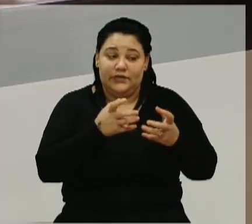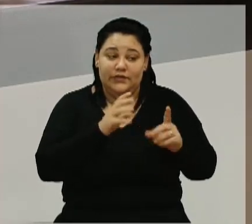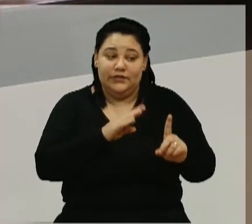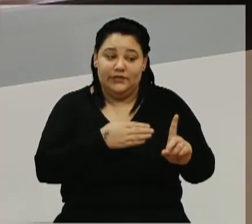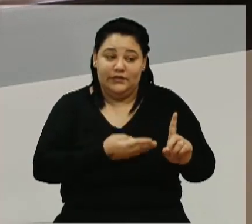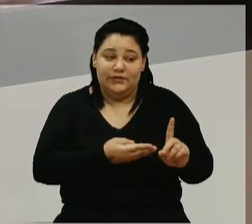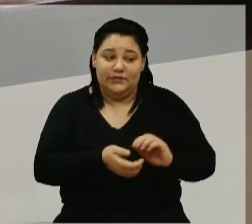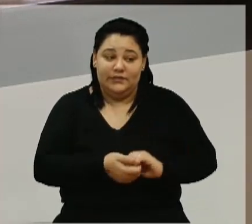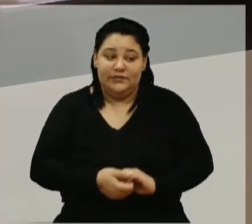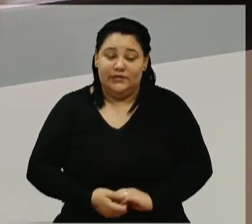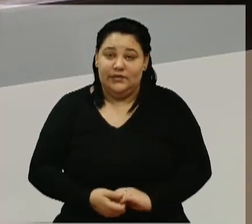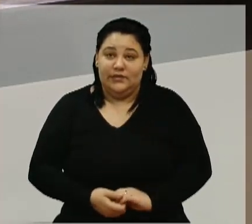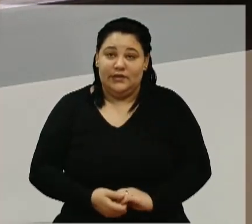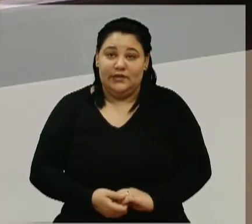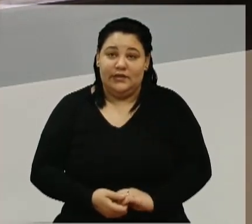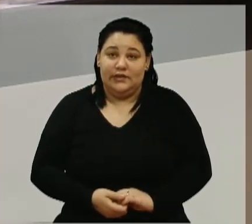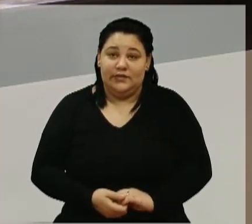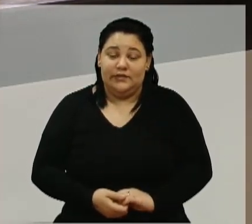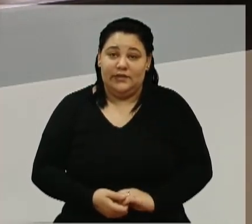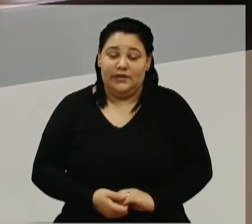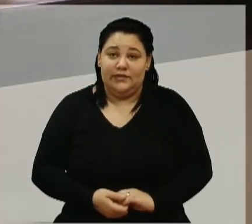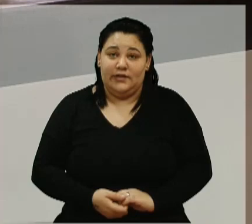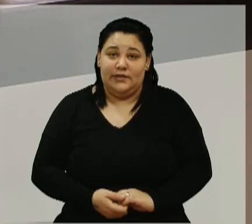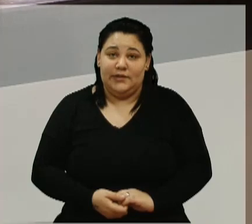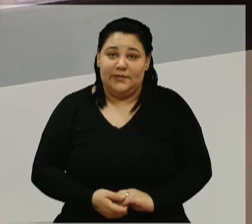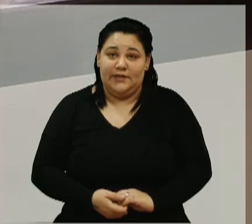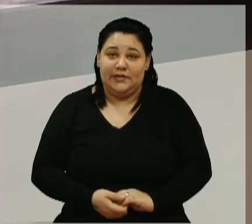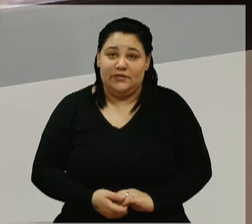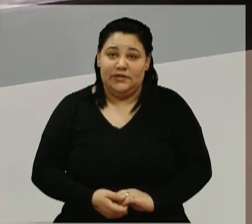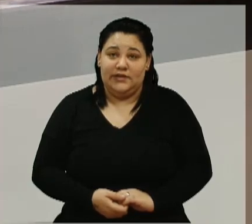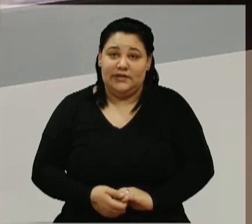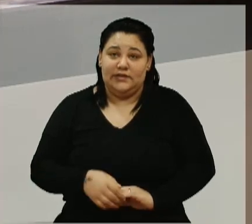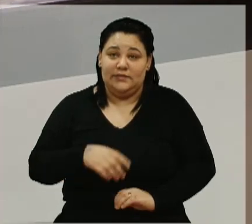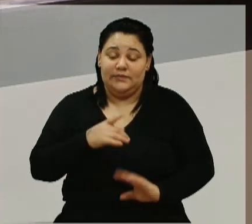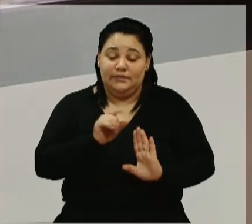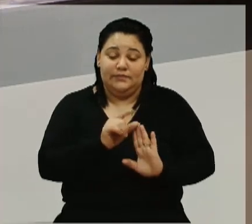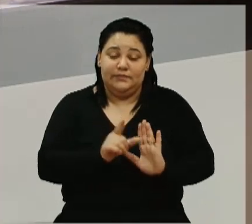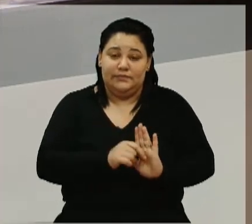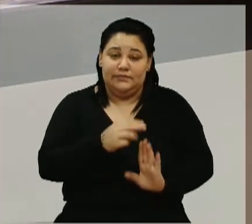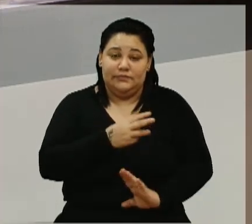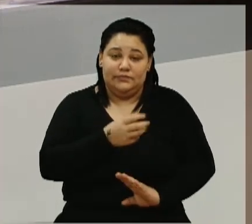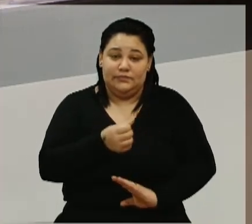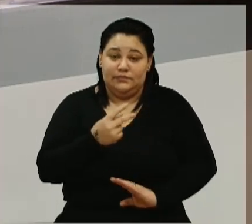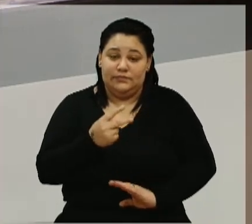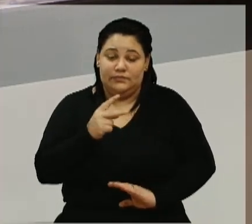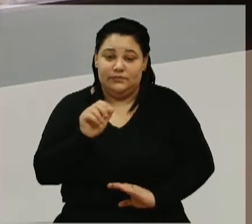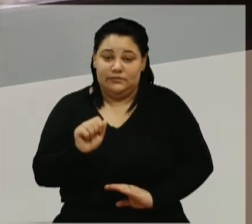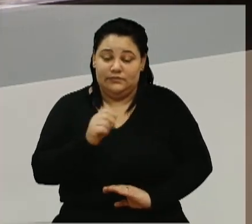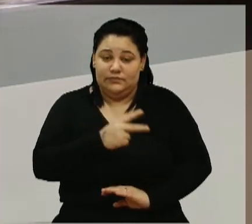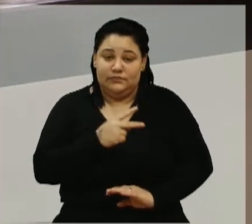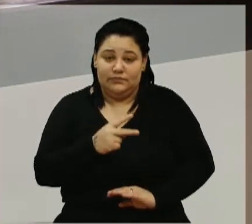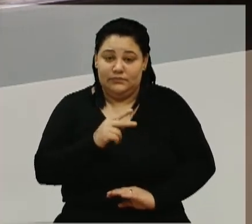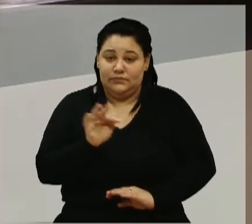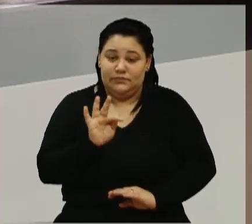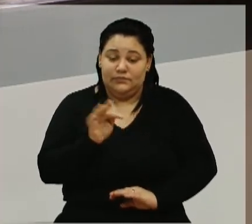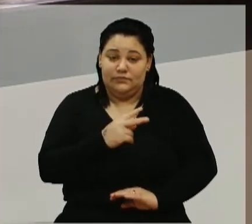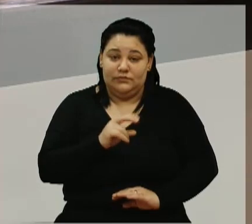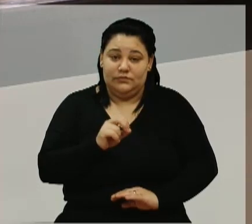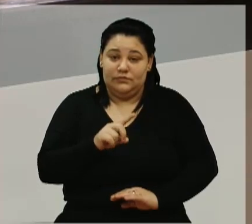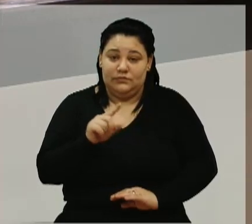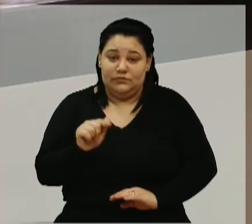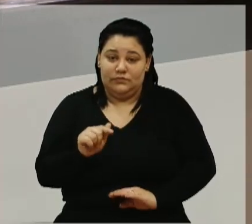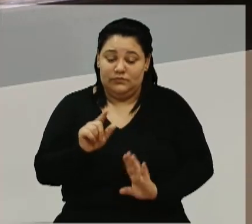Ainda, o decreto legislativo número 362-A, de 23 de fevereiro de 2017, em